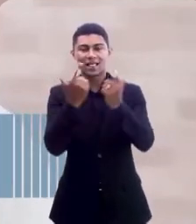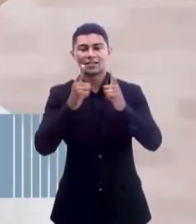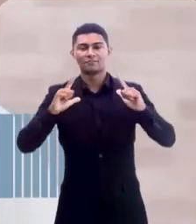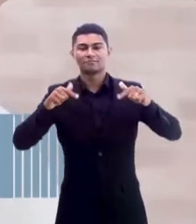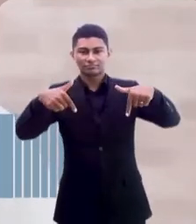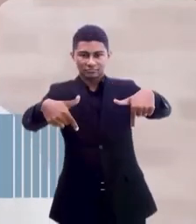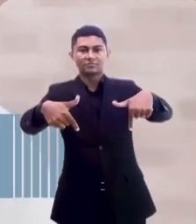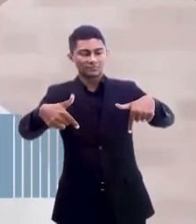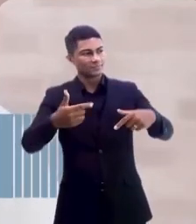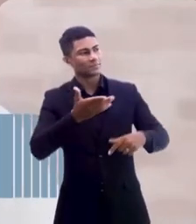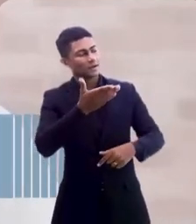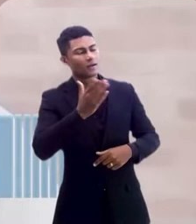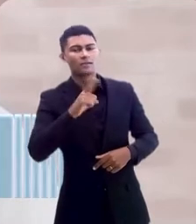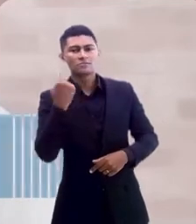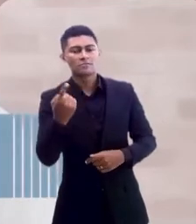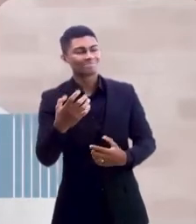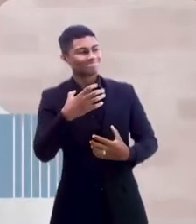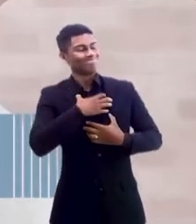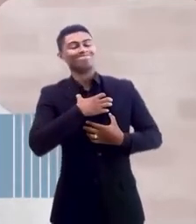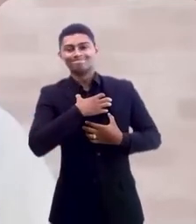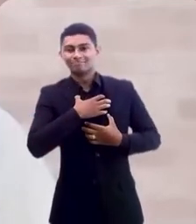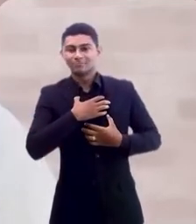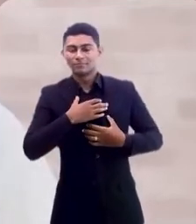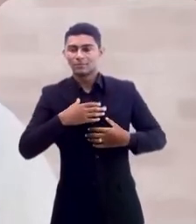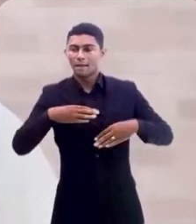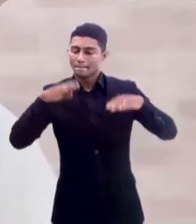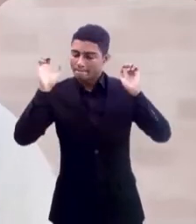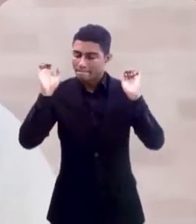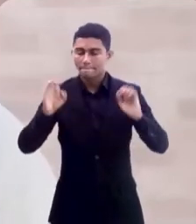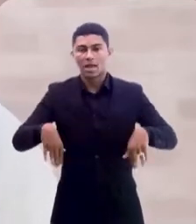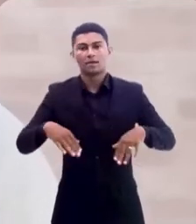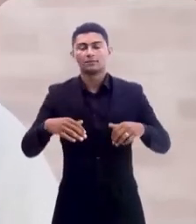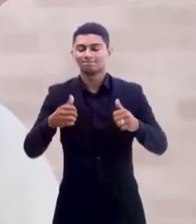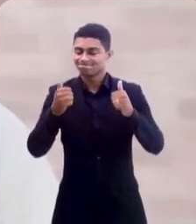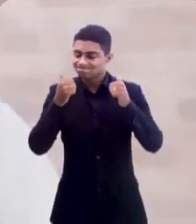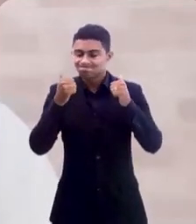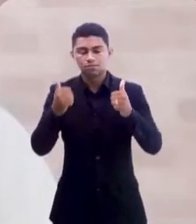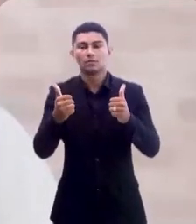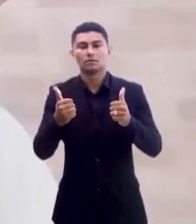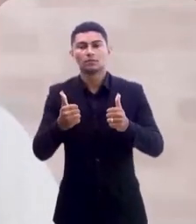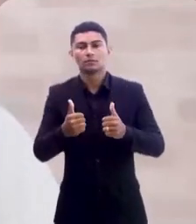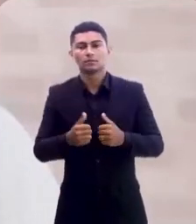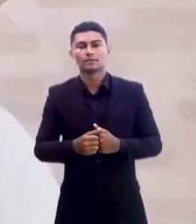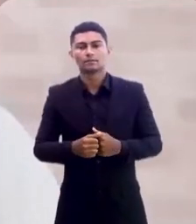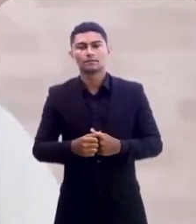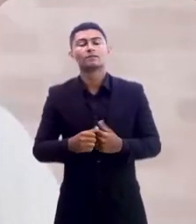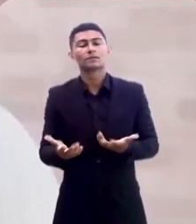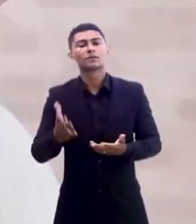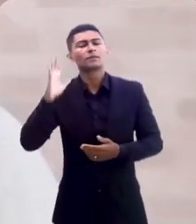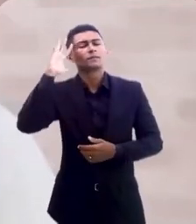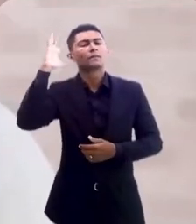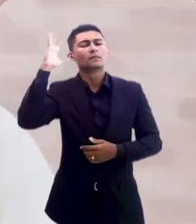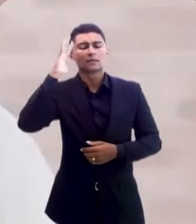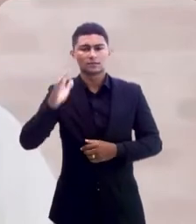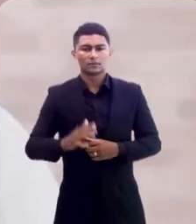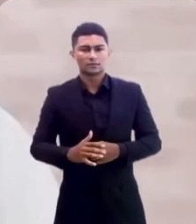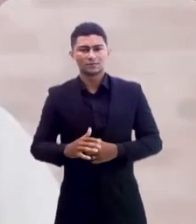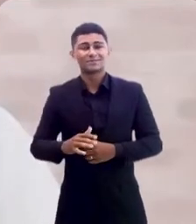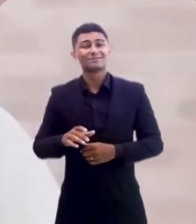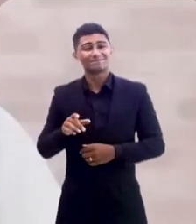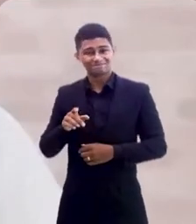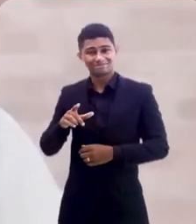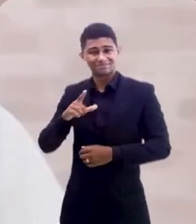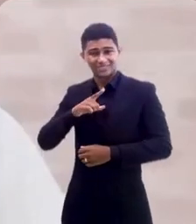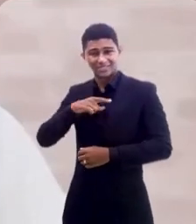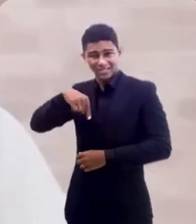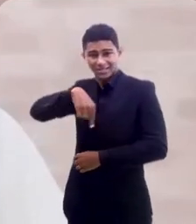da Alerj que nos fez um bem difícil de medir. Imaginem,